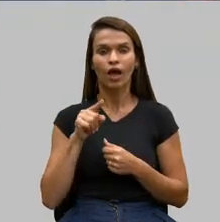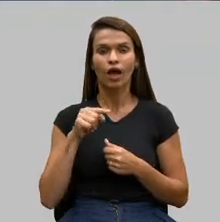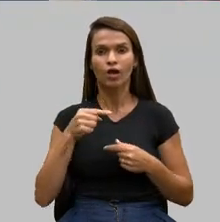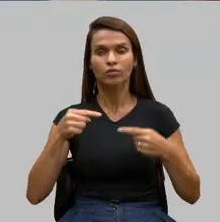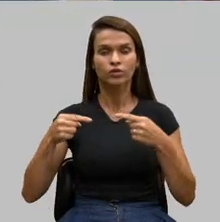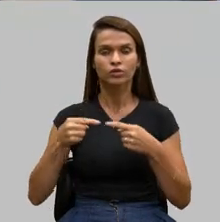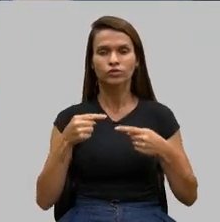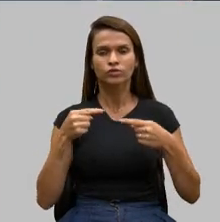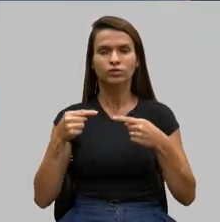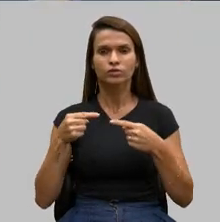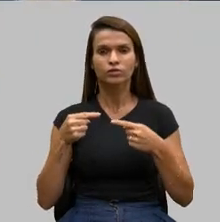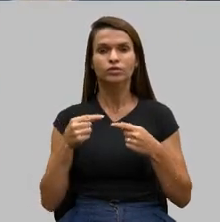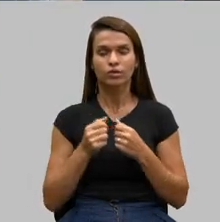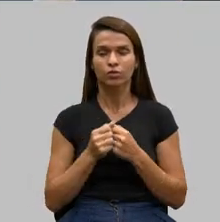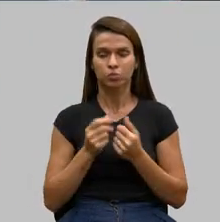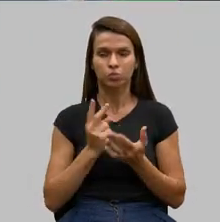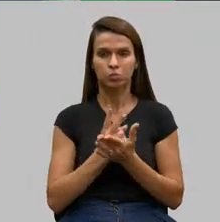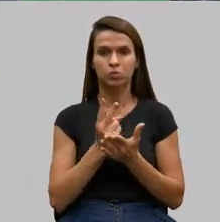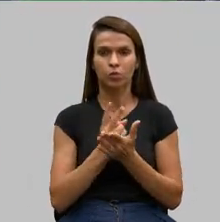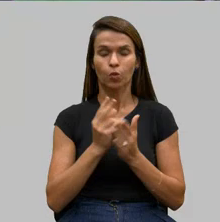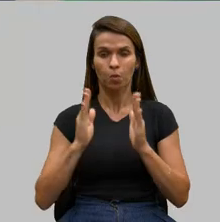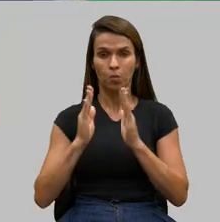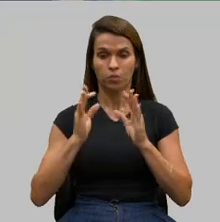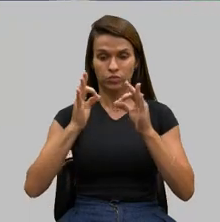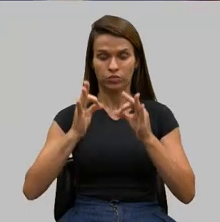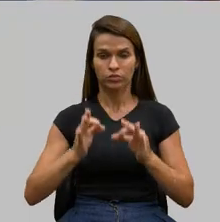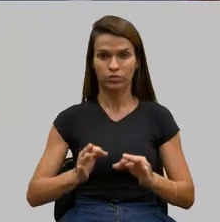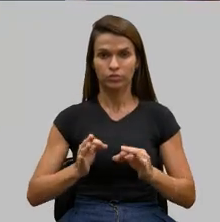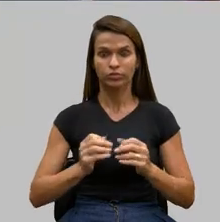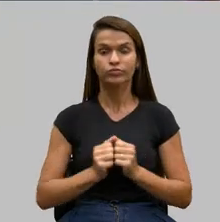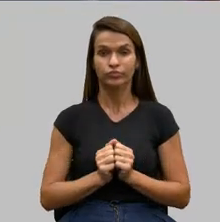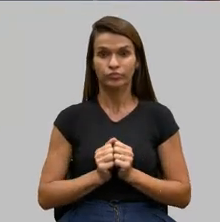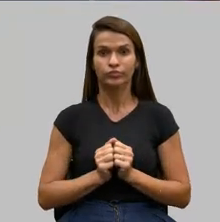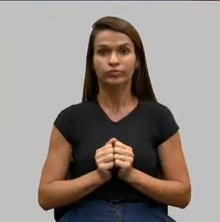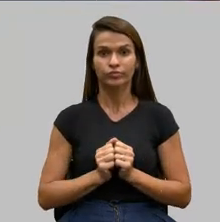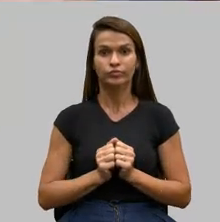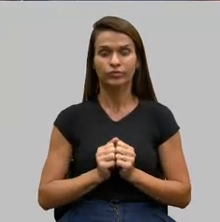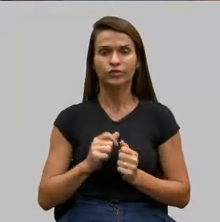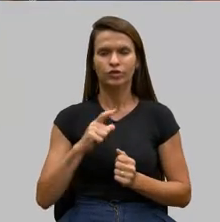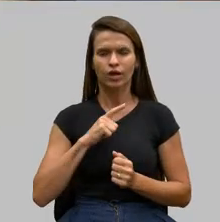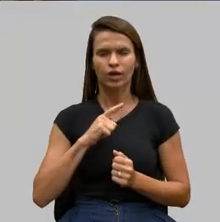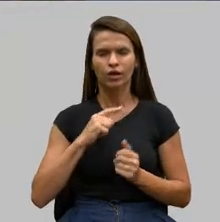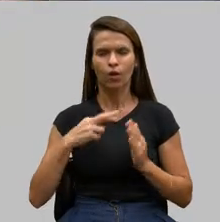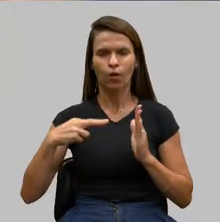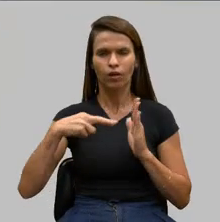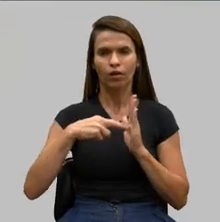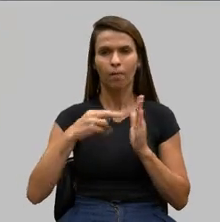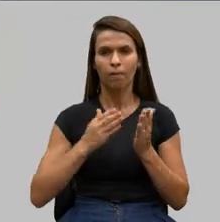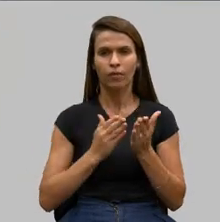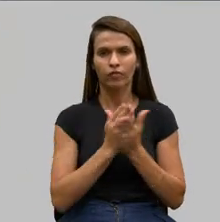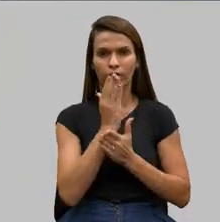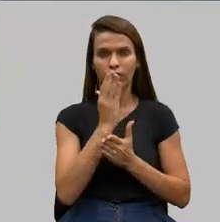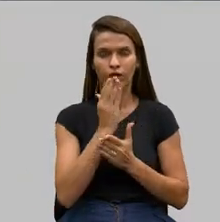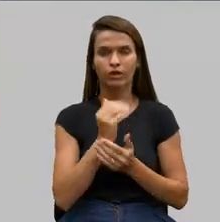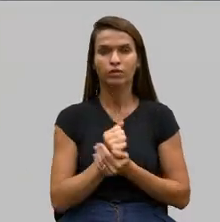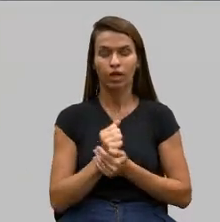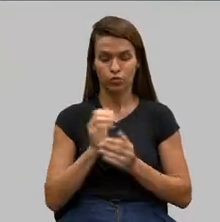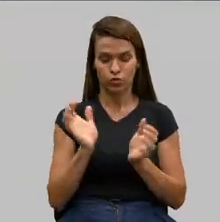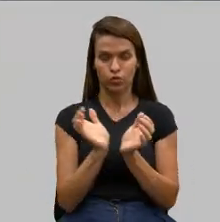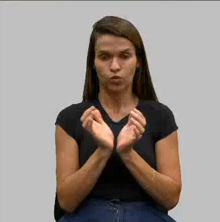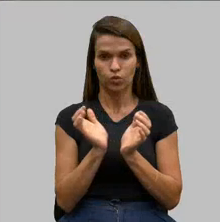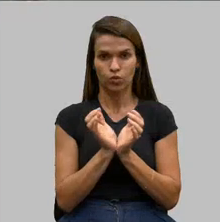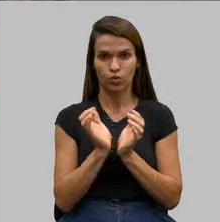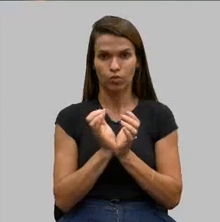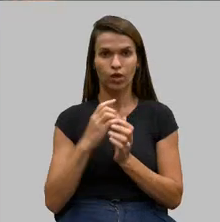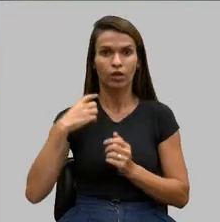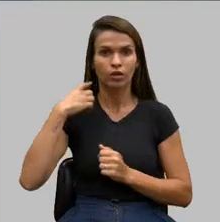faz premente no momento adequado Só que já existe um um requerimento aprovado por nós aqui da comissão pelo